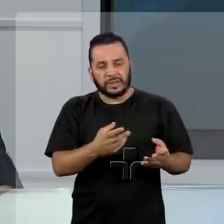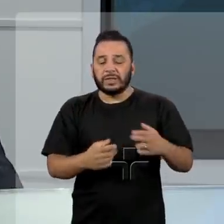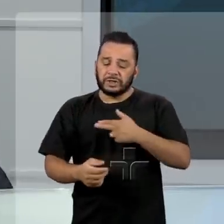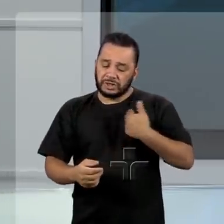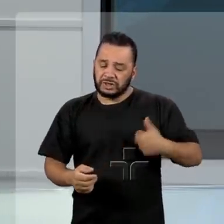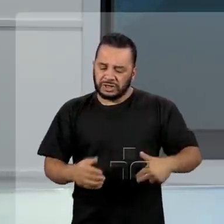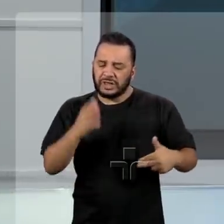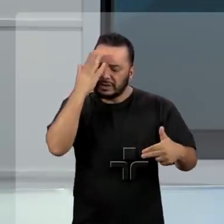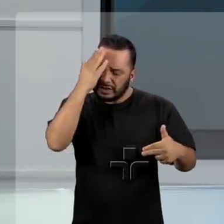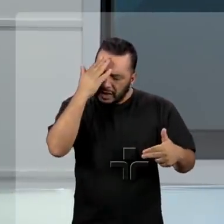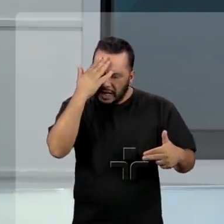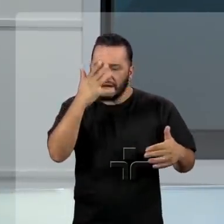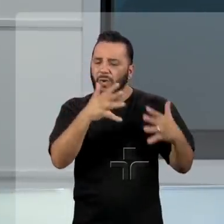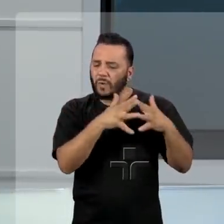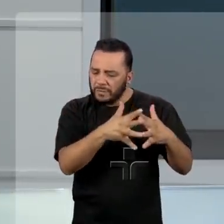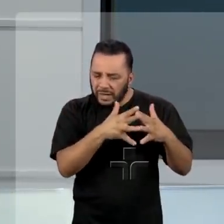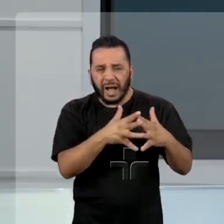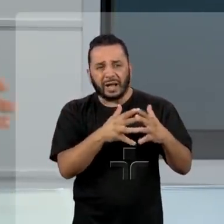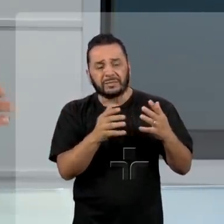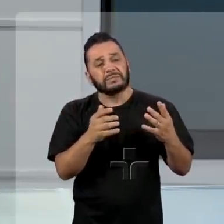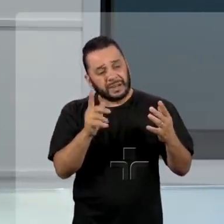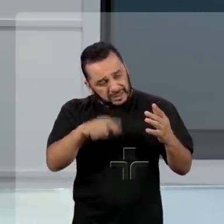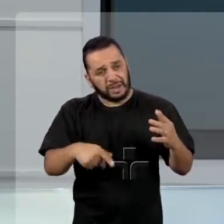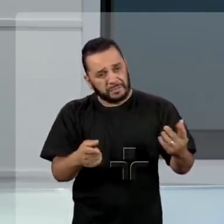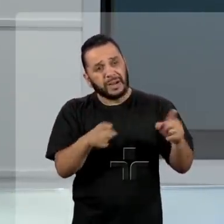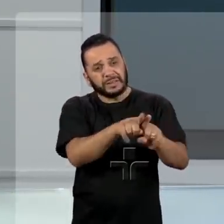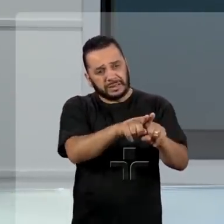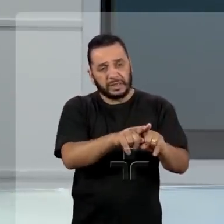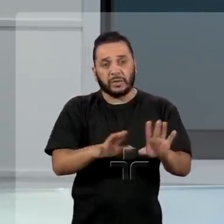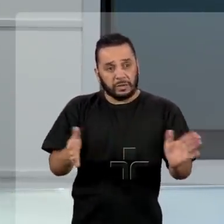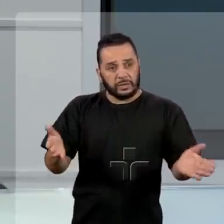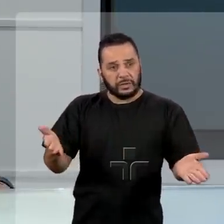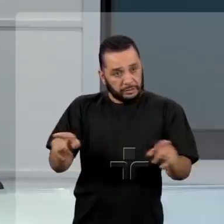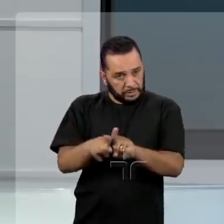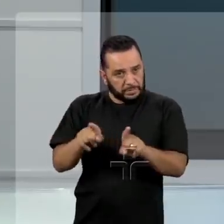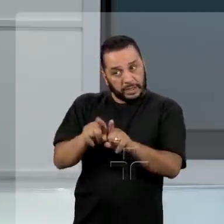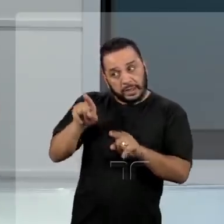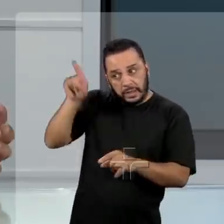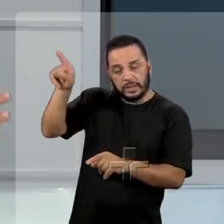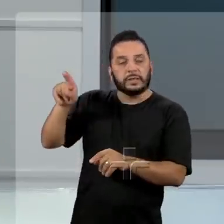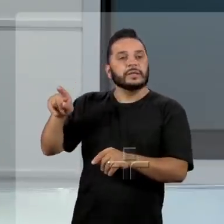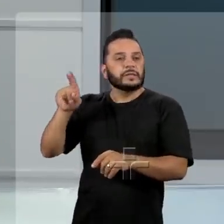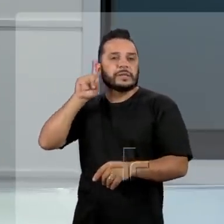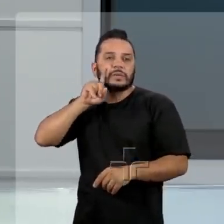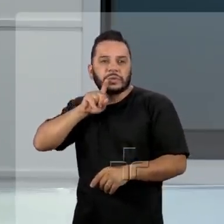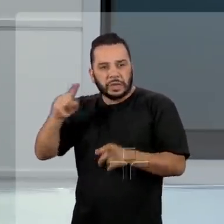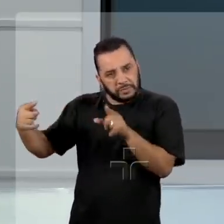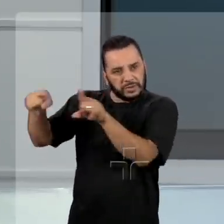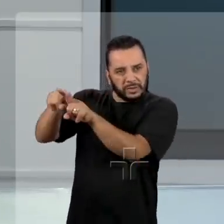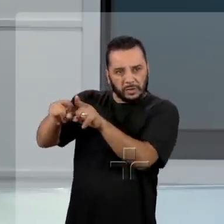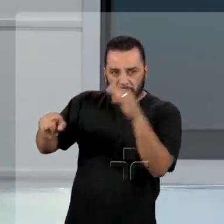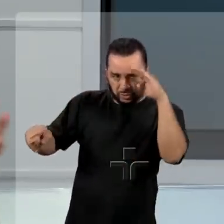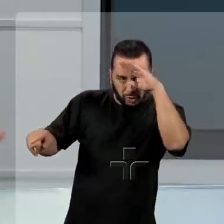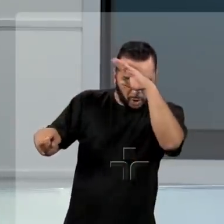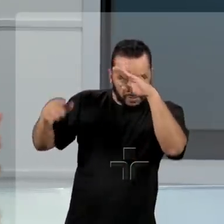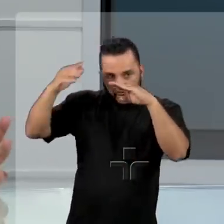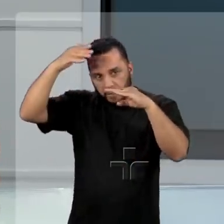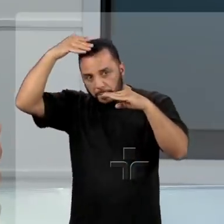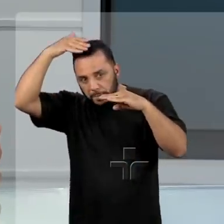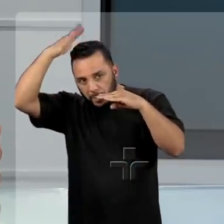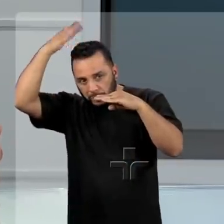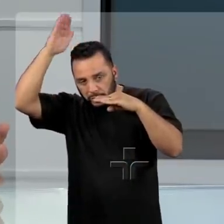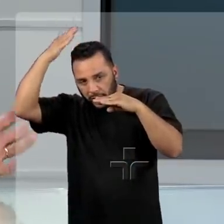complicado, né, grande, de uma maneira melhor. Com os Estados Unidos, agora há essa aproximação. Né? Trump e Bolsonaro podem ser os